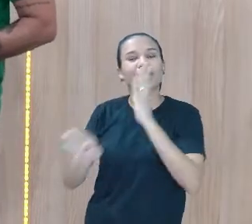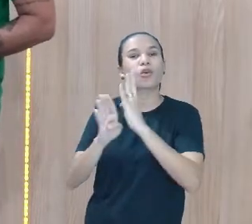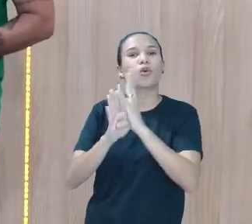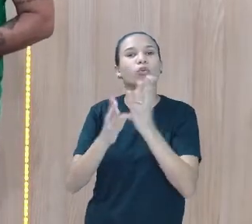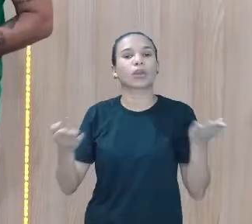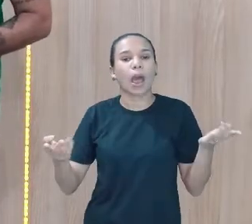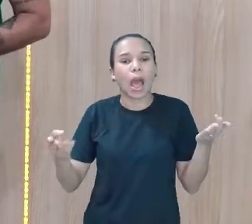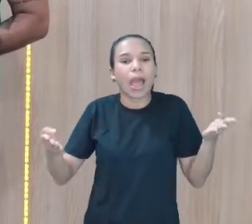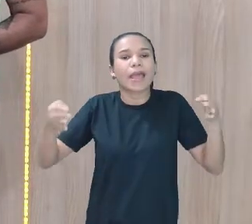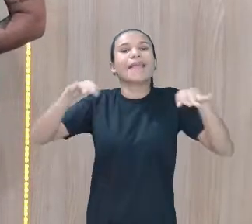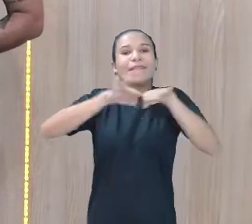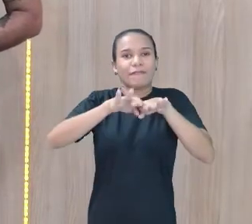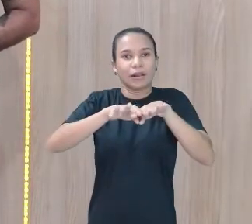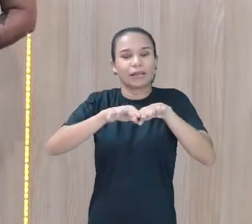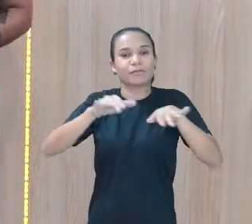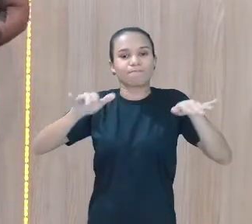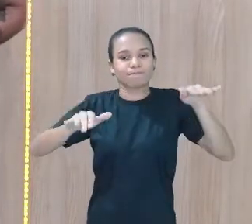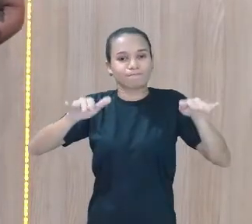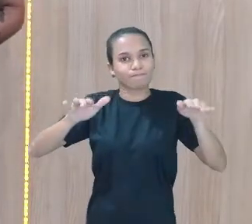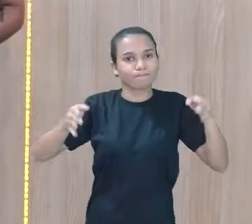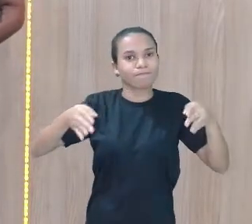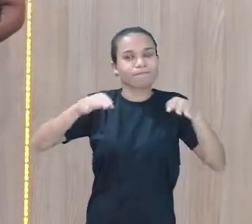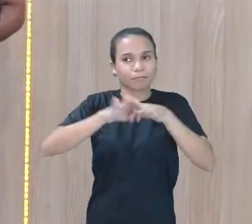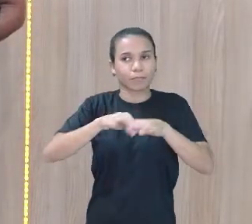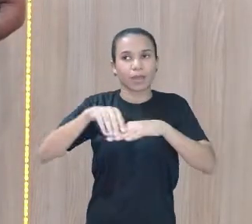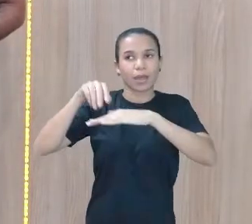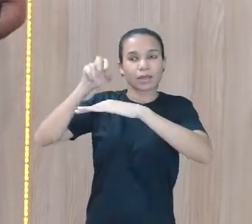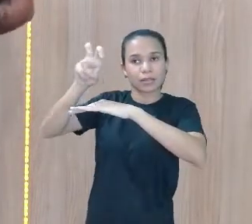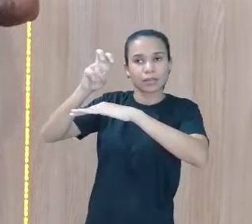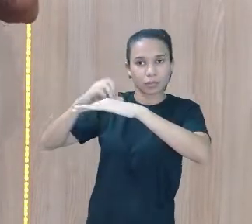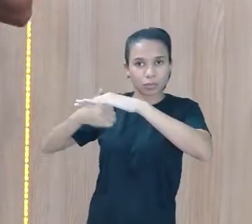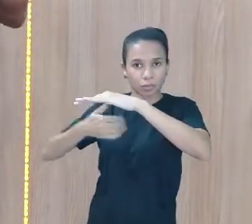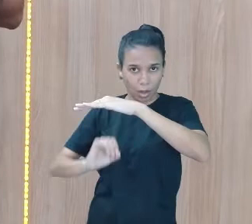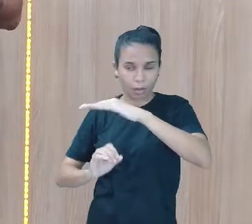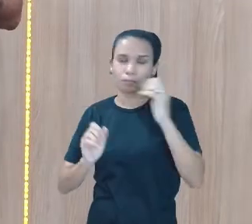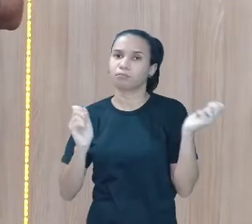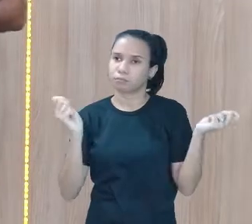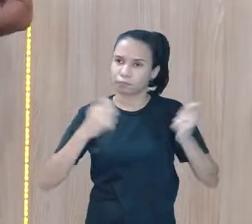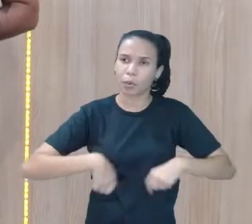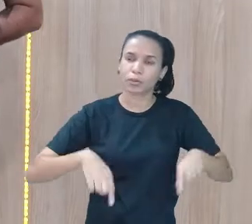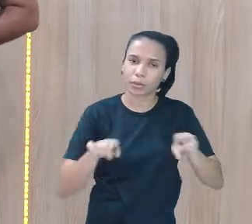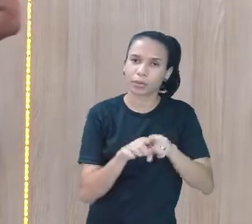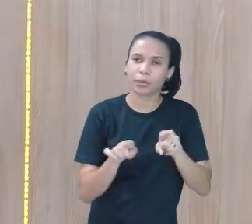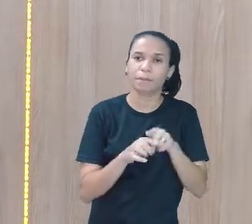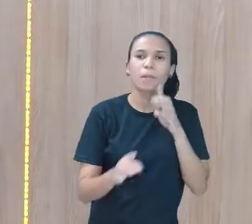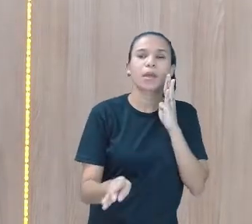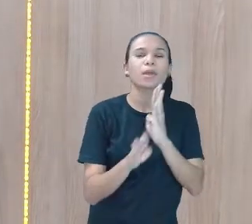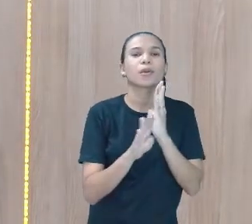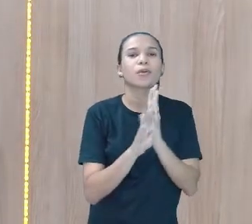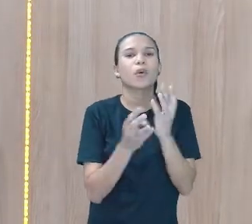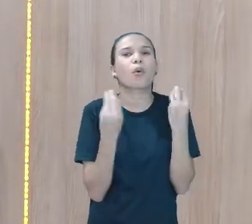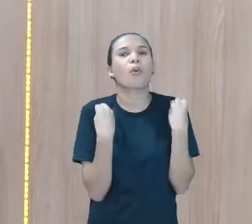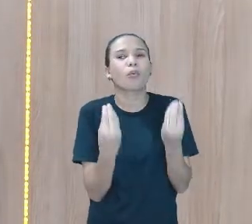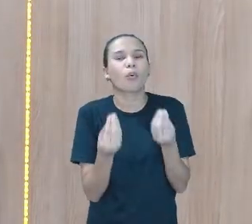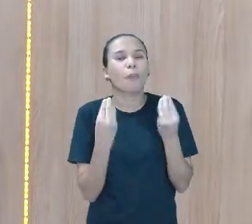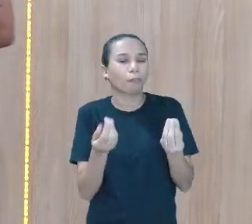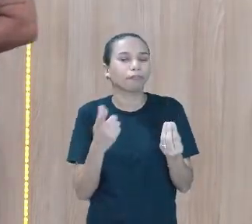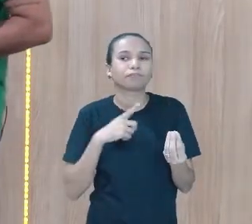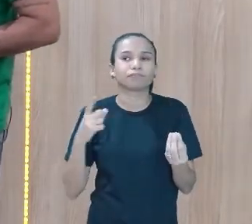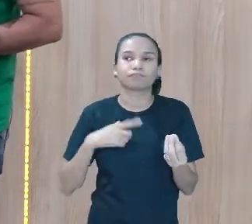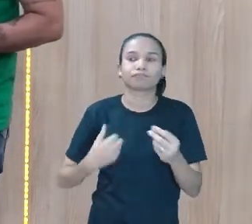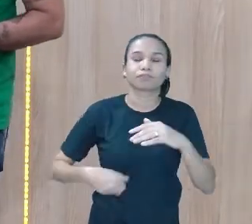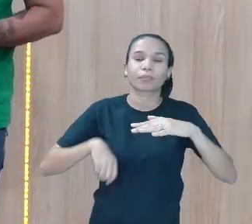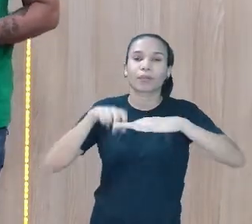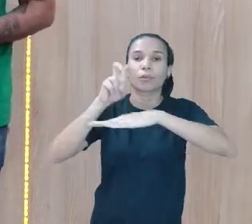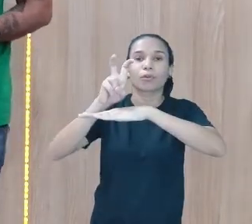fração equivalente, no caso aqui a fração 5 sobre 10. Eu também poderia achar a fração equivalente a 1 sobre